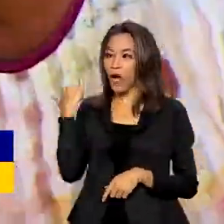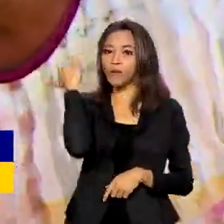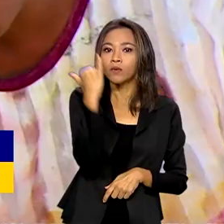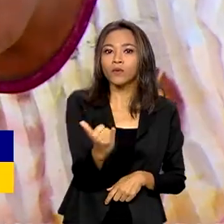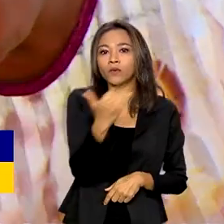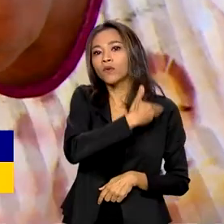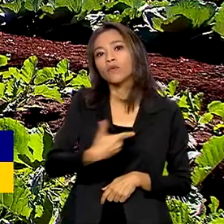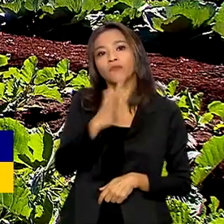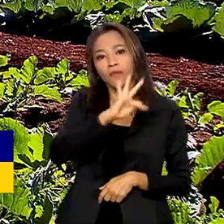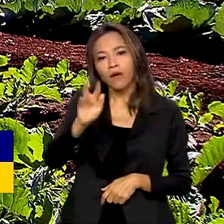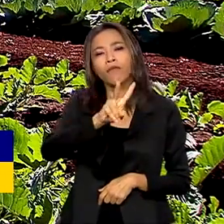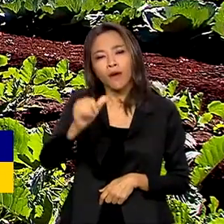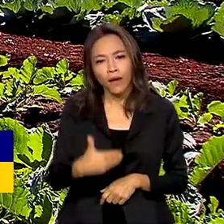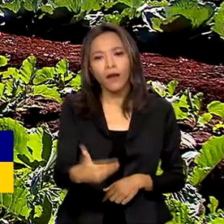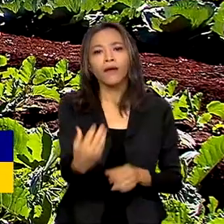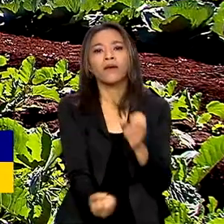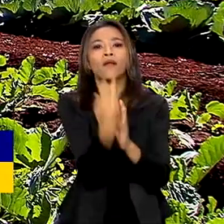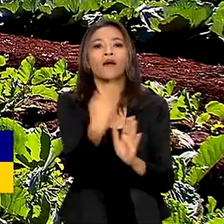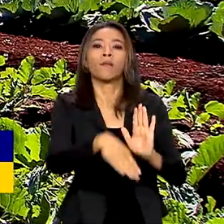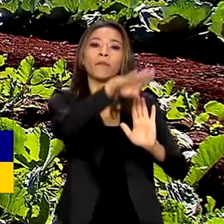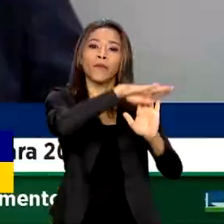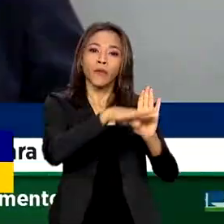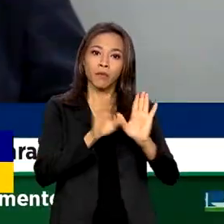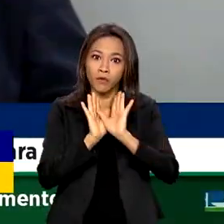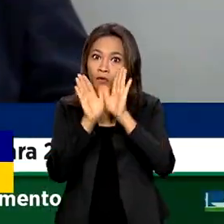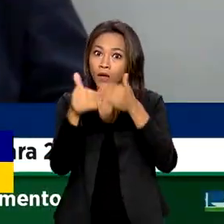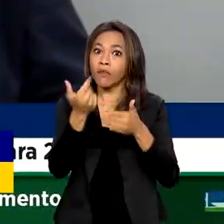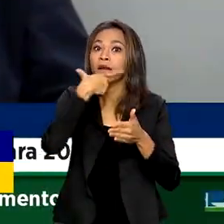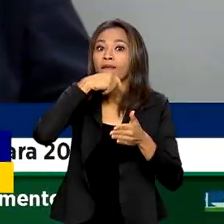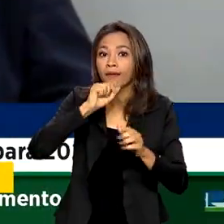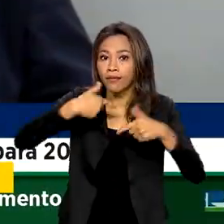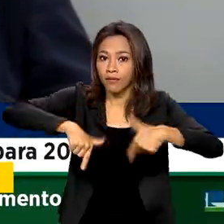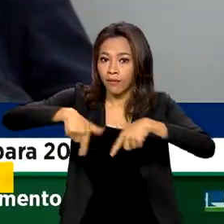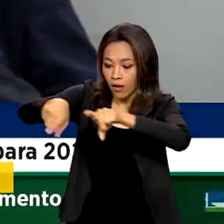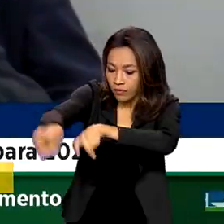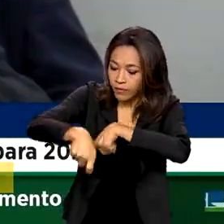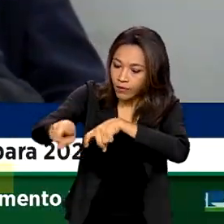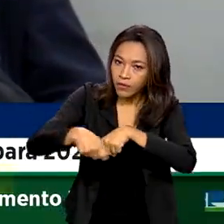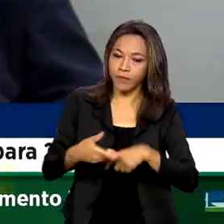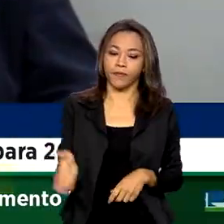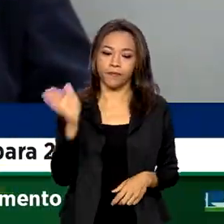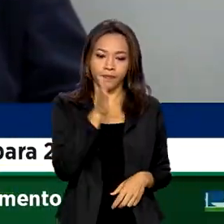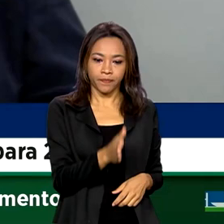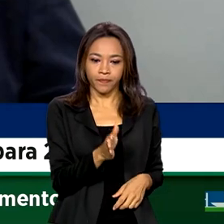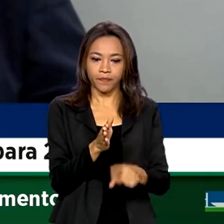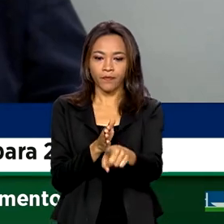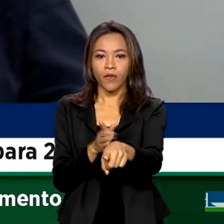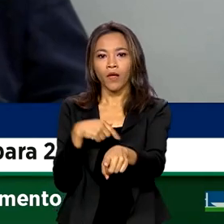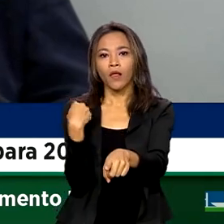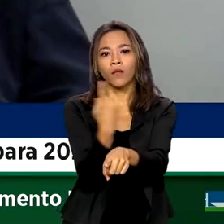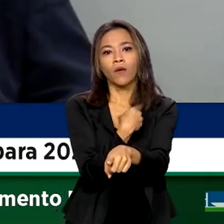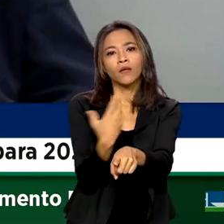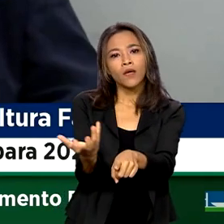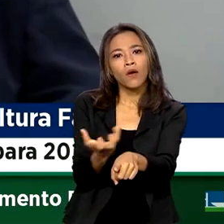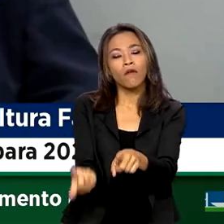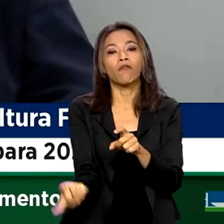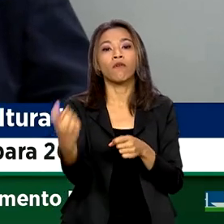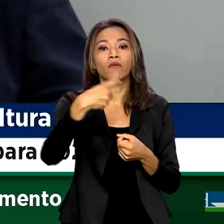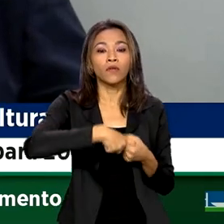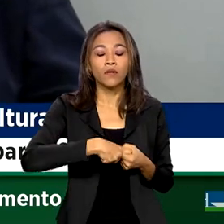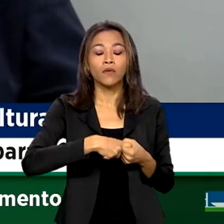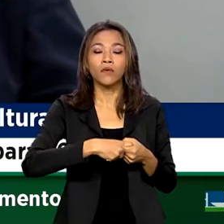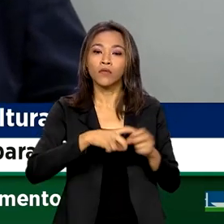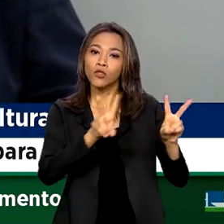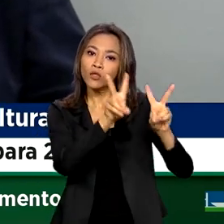programas de educação voltados a trabalhadores rurais. Nós agora voltamos o programa de educação no